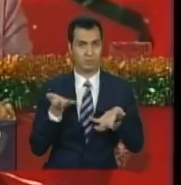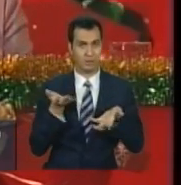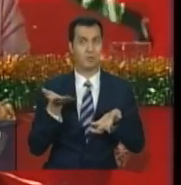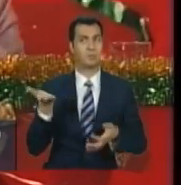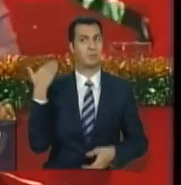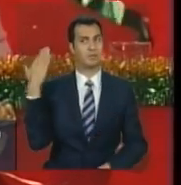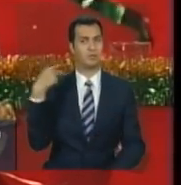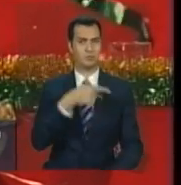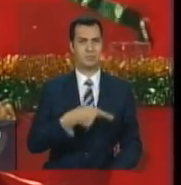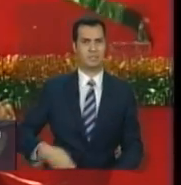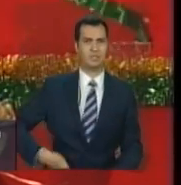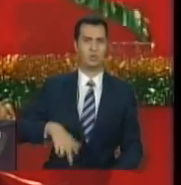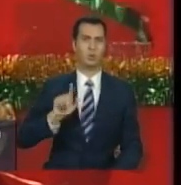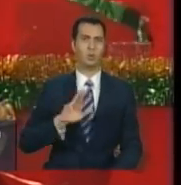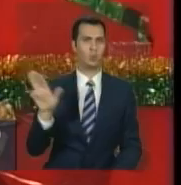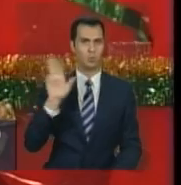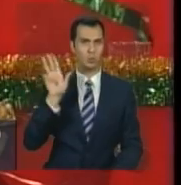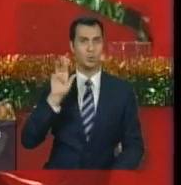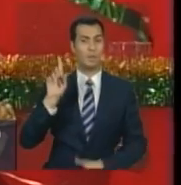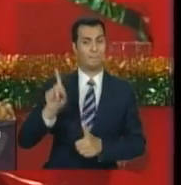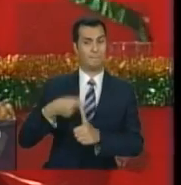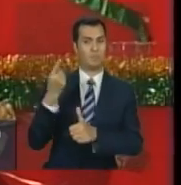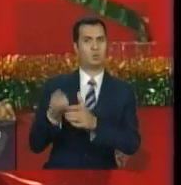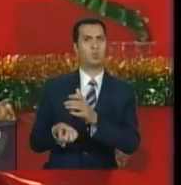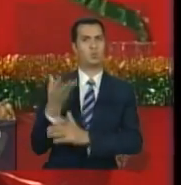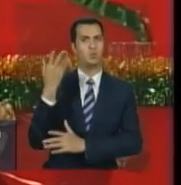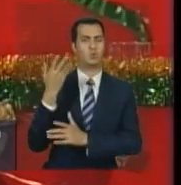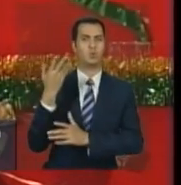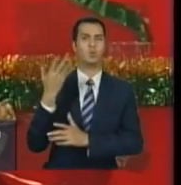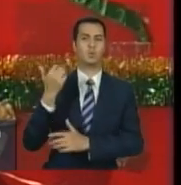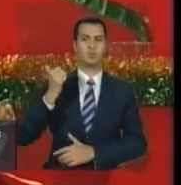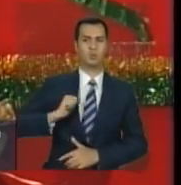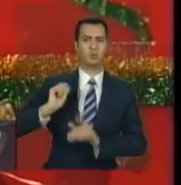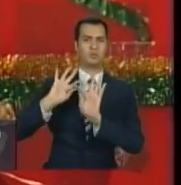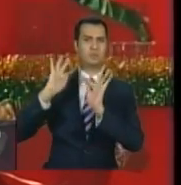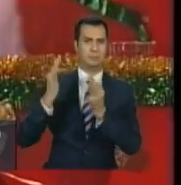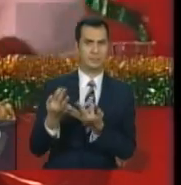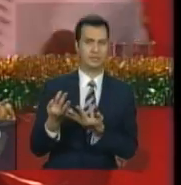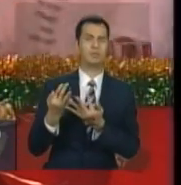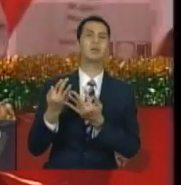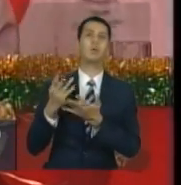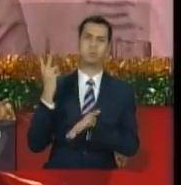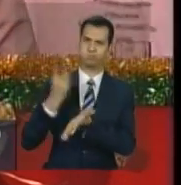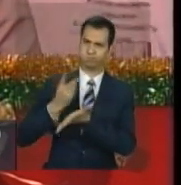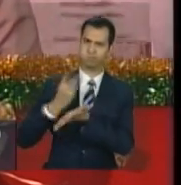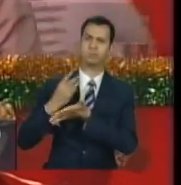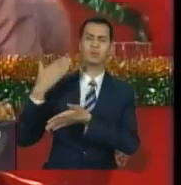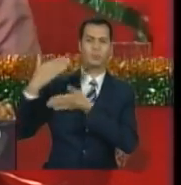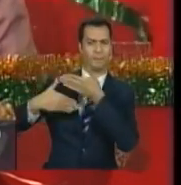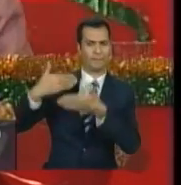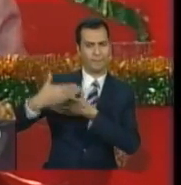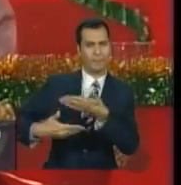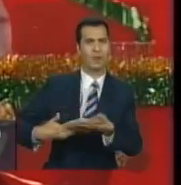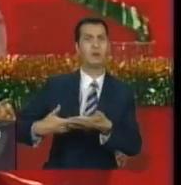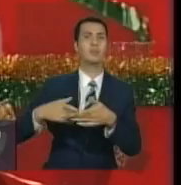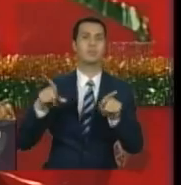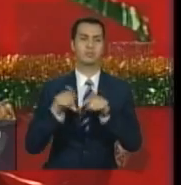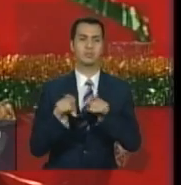que o presidente Lula estabeleceu com o Bolsa Família, mas também a todas as